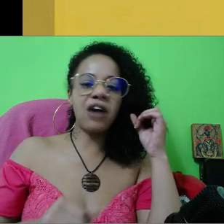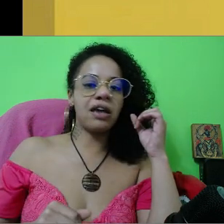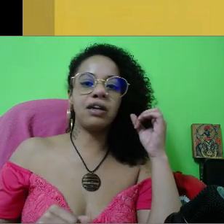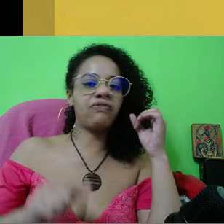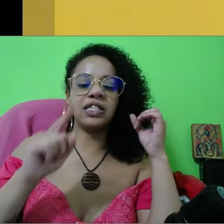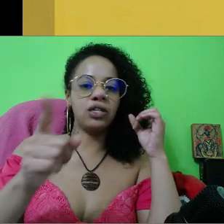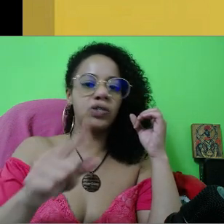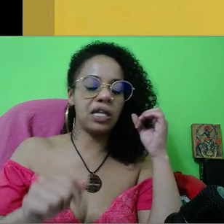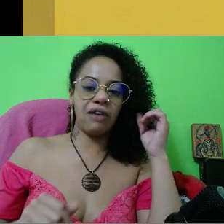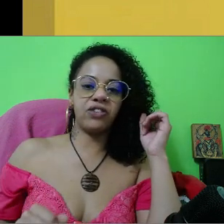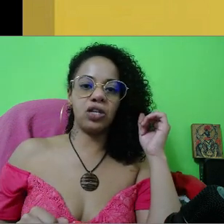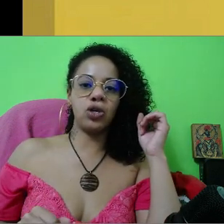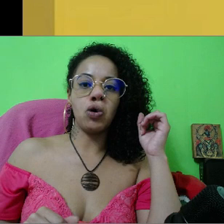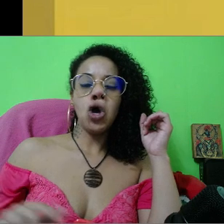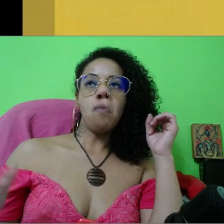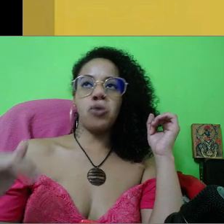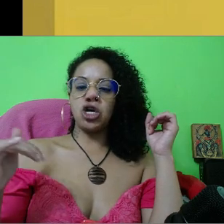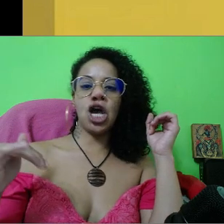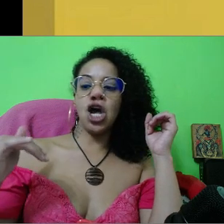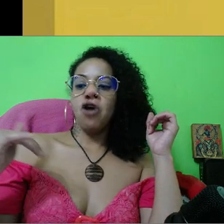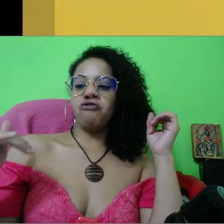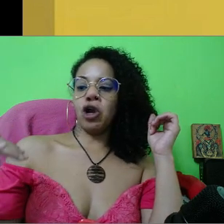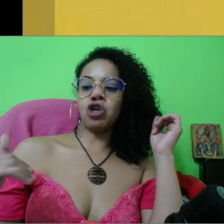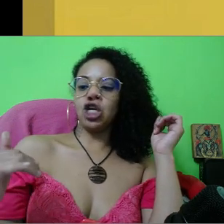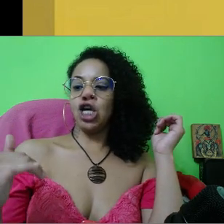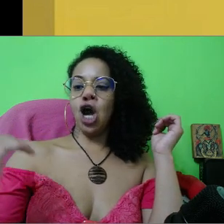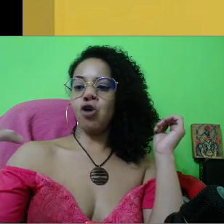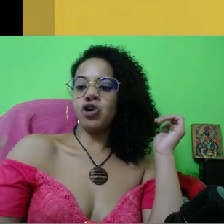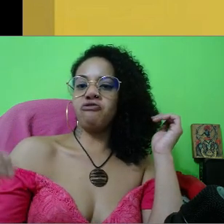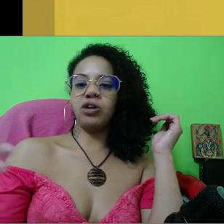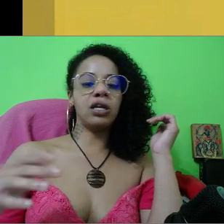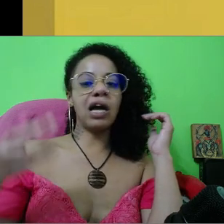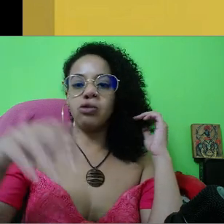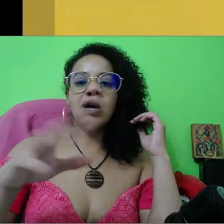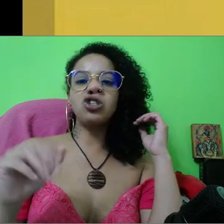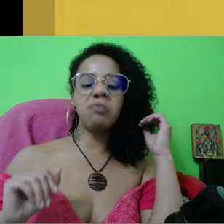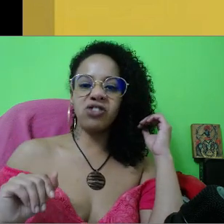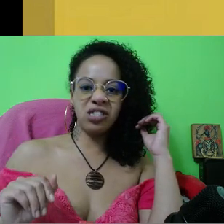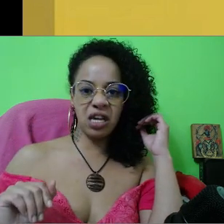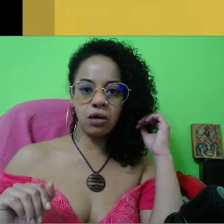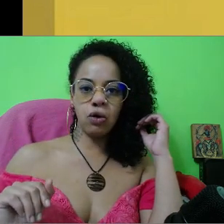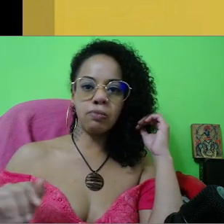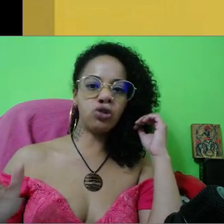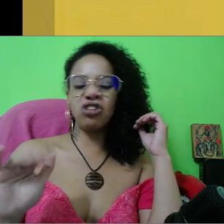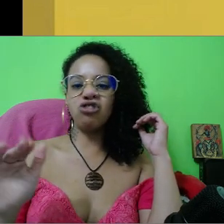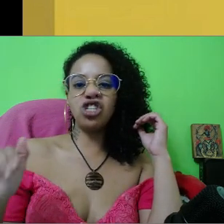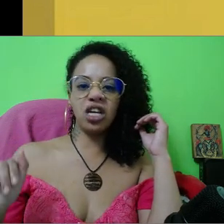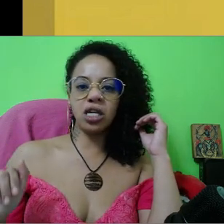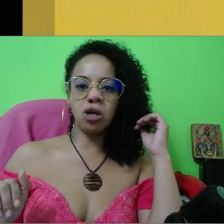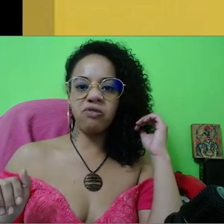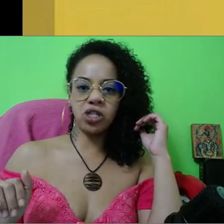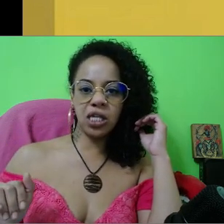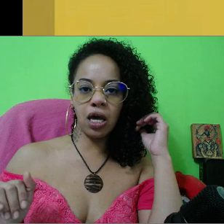você não vai fazer isso que você tá fazendo porque falou que eu não vi não não é sobre você o mundo não gira sobre você